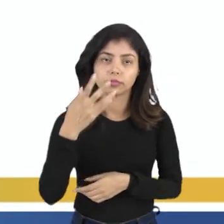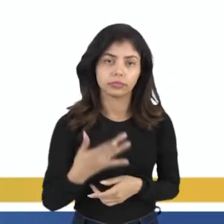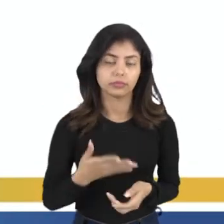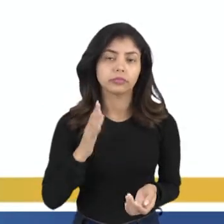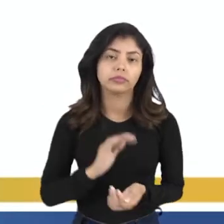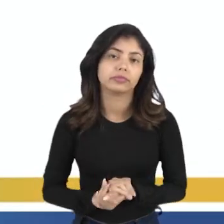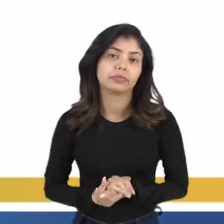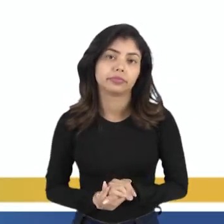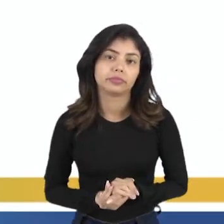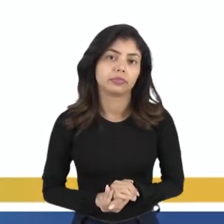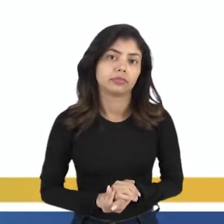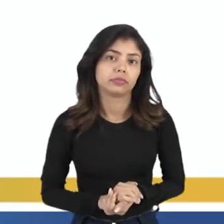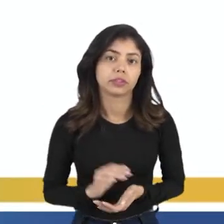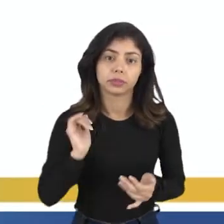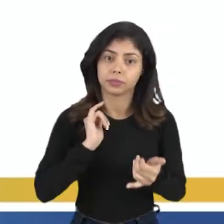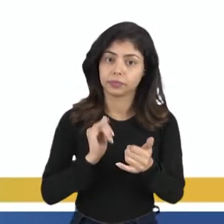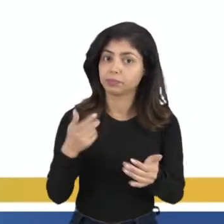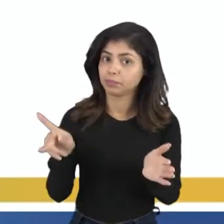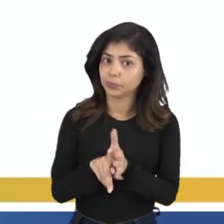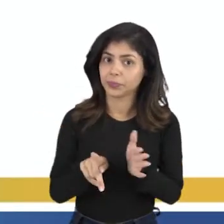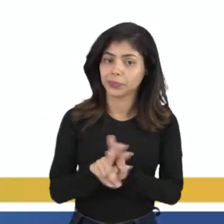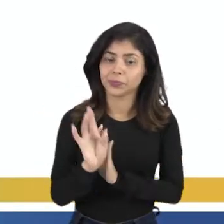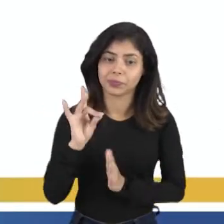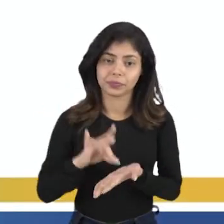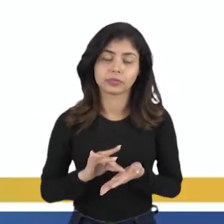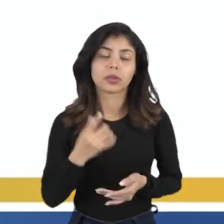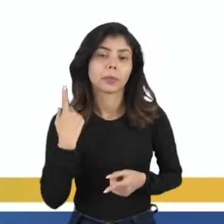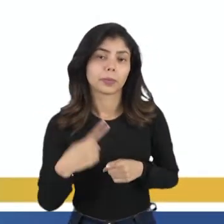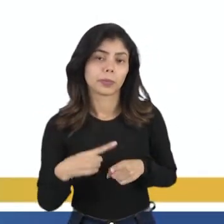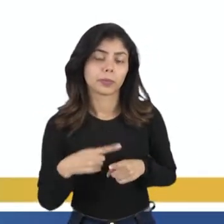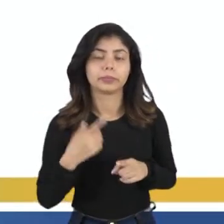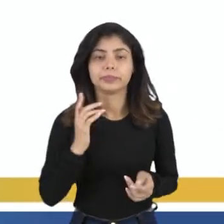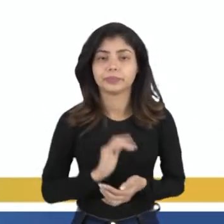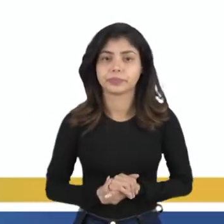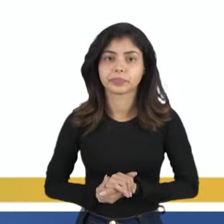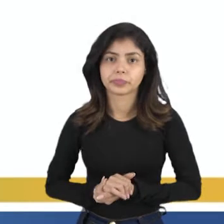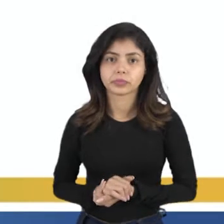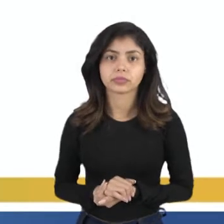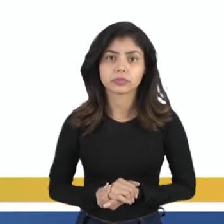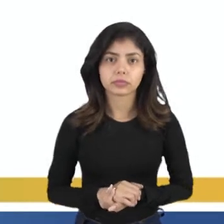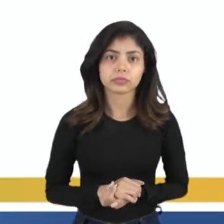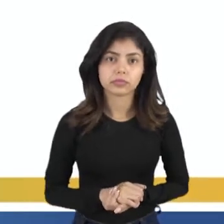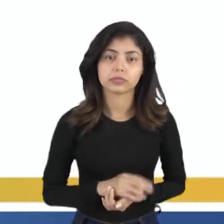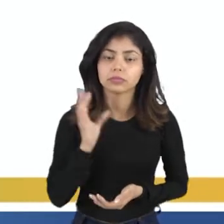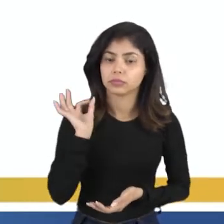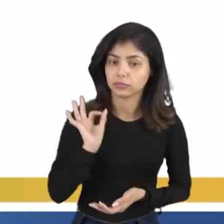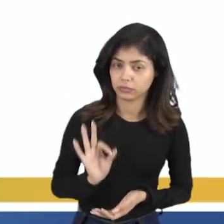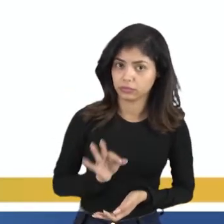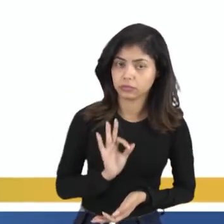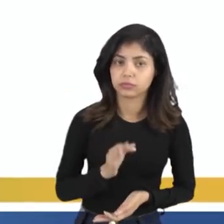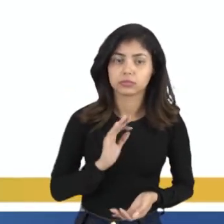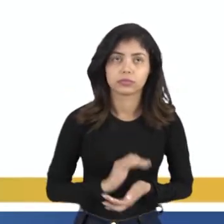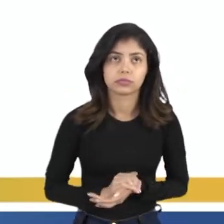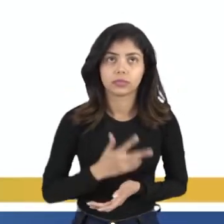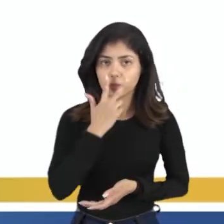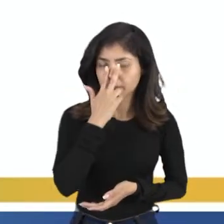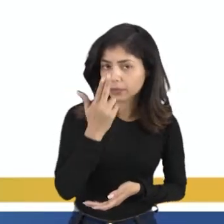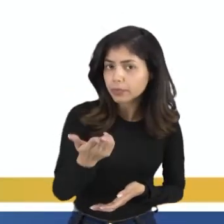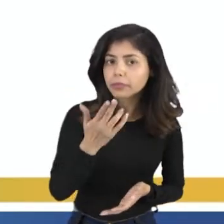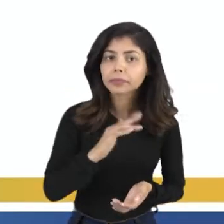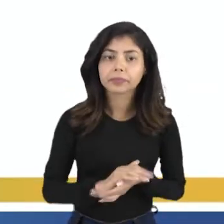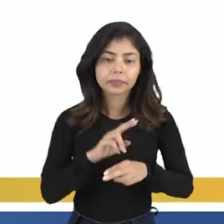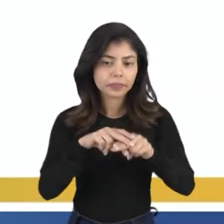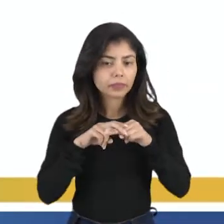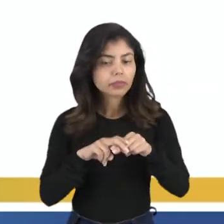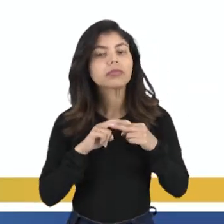dessas alternativas são adequadas, porque a que mais se equivale do texto, mas parece,